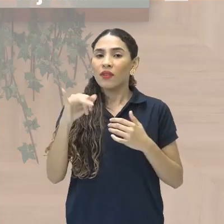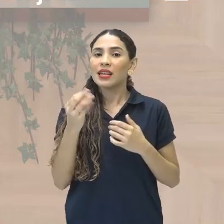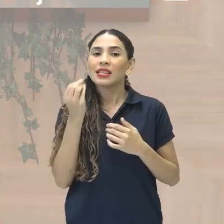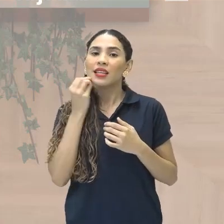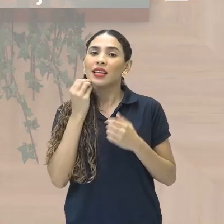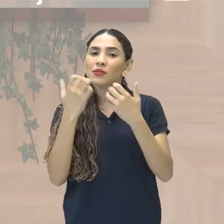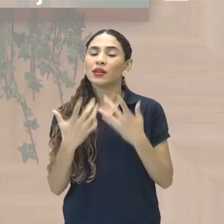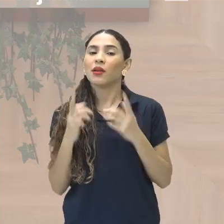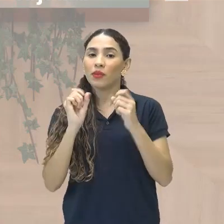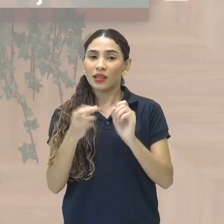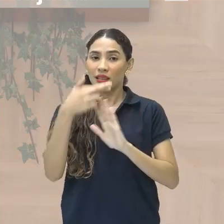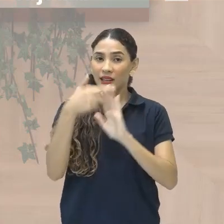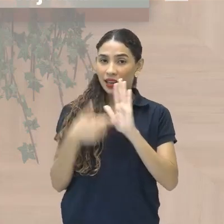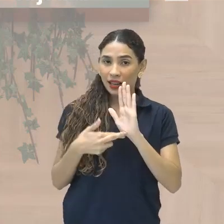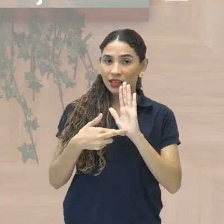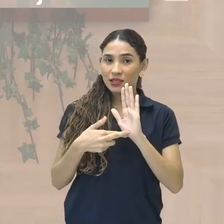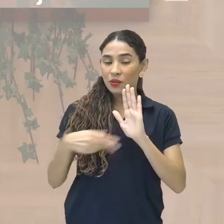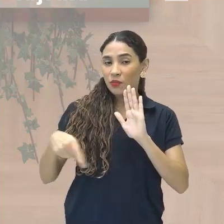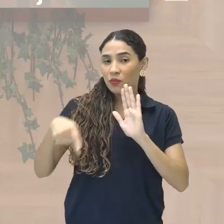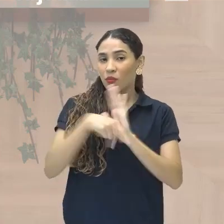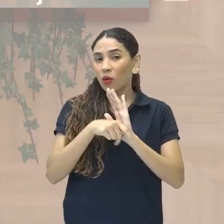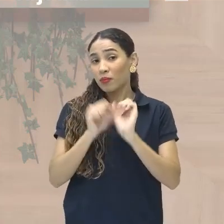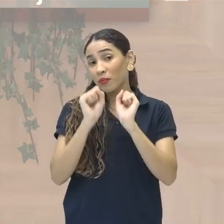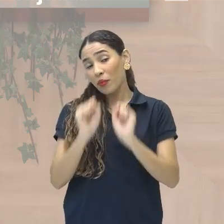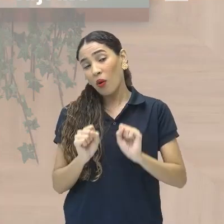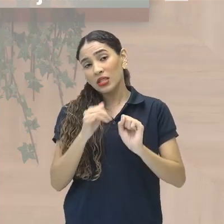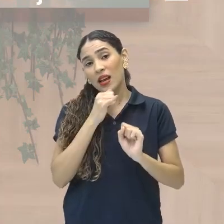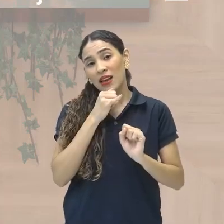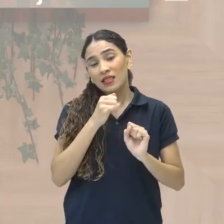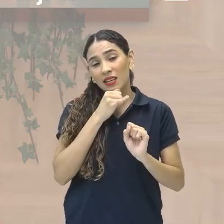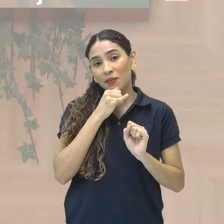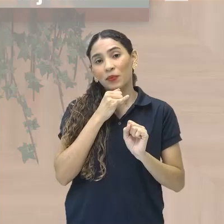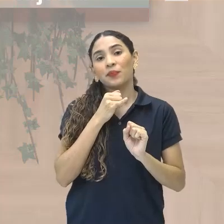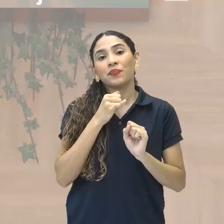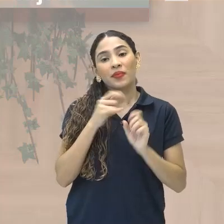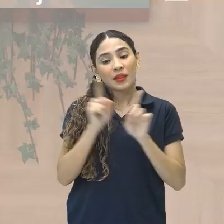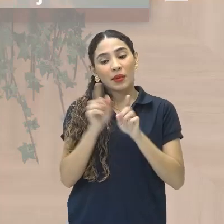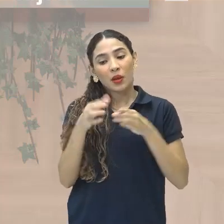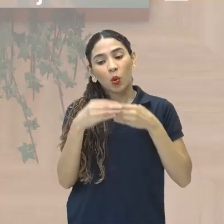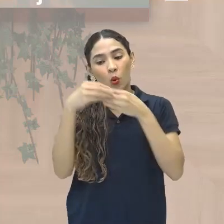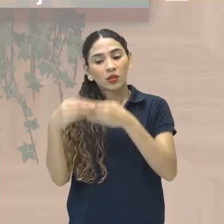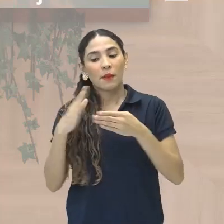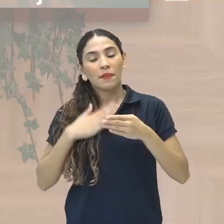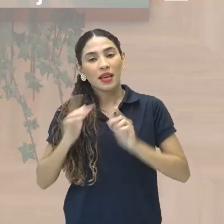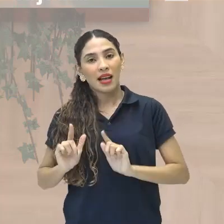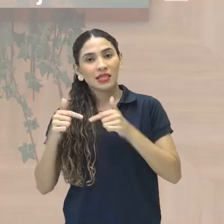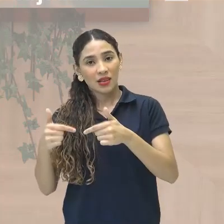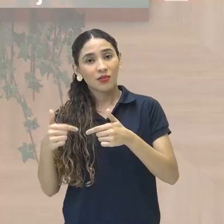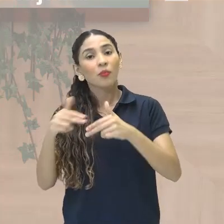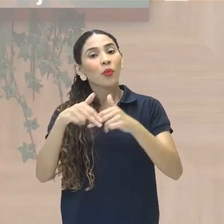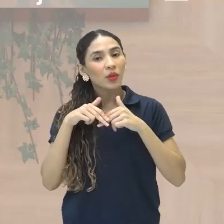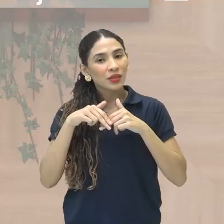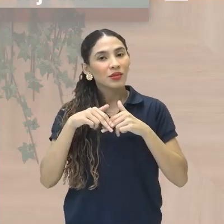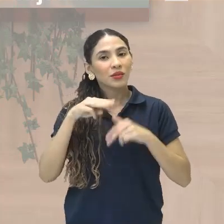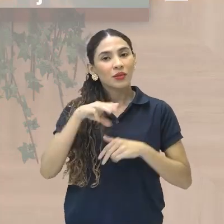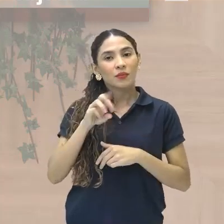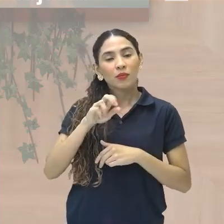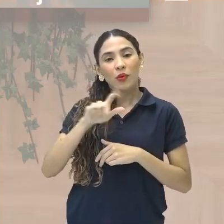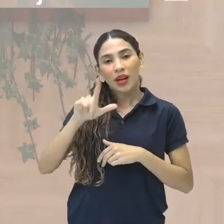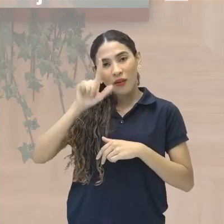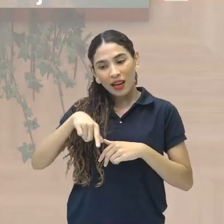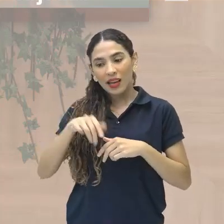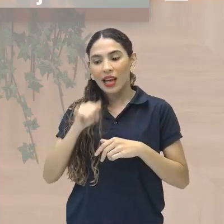buscar o quê? Os princípios daquilo que pode ser e que pode conduzir a minha ação. Por isso que a moral, ela